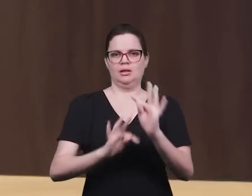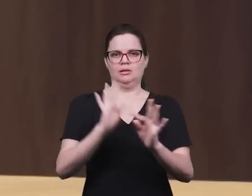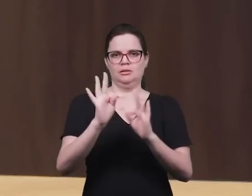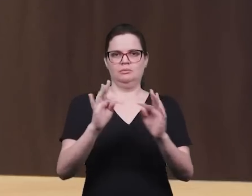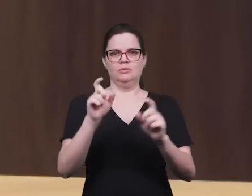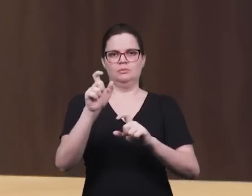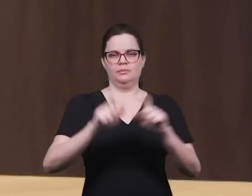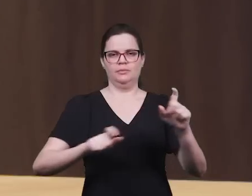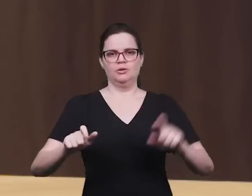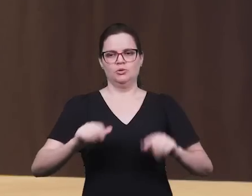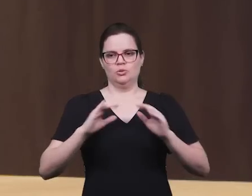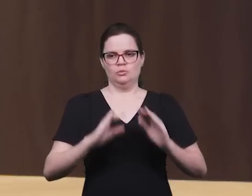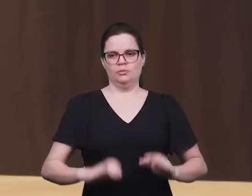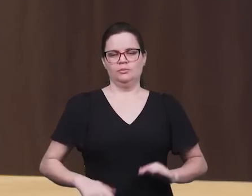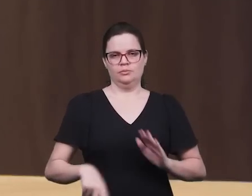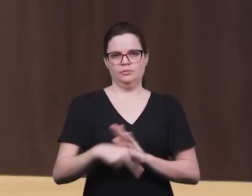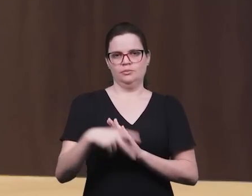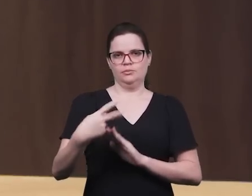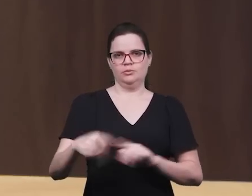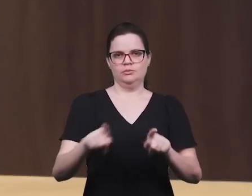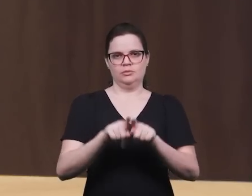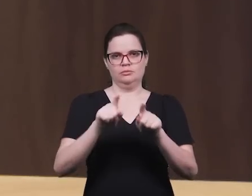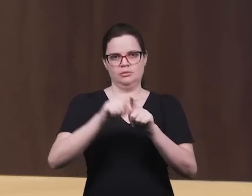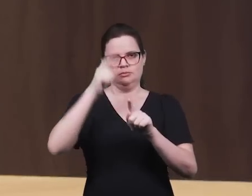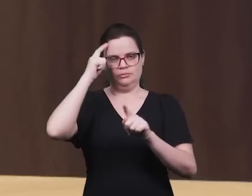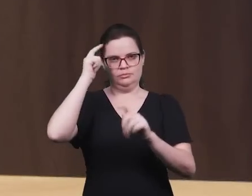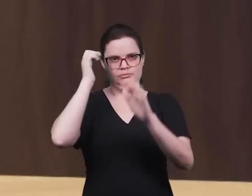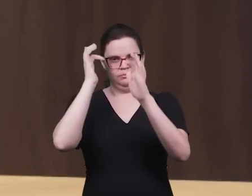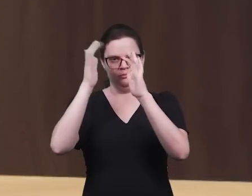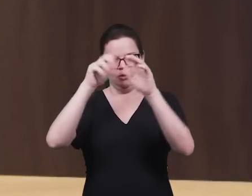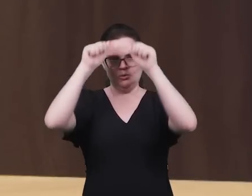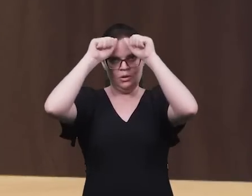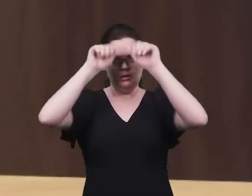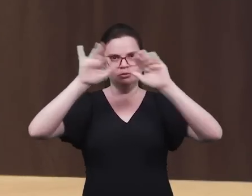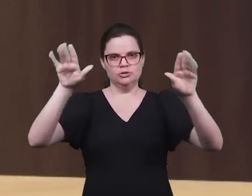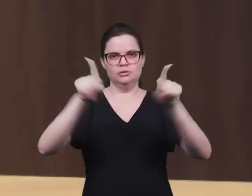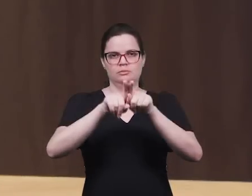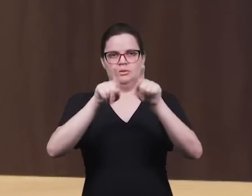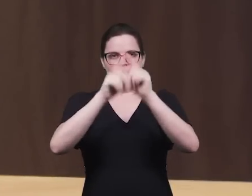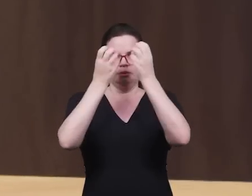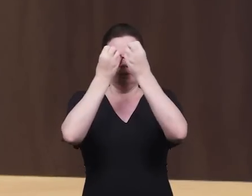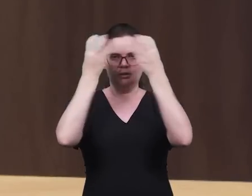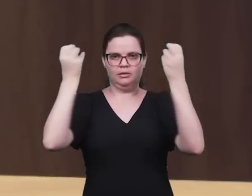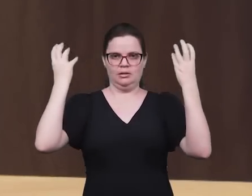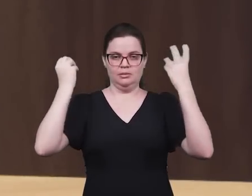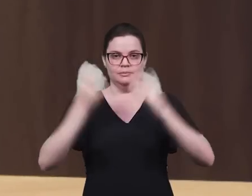tratamento comportamental e cognitivo no autismo e TDAH.